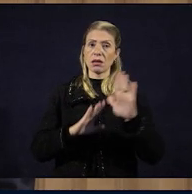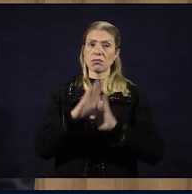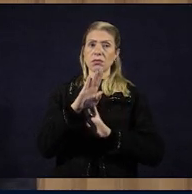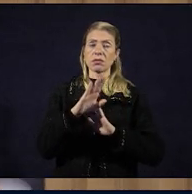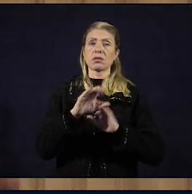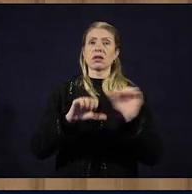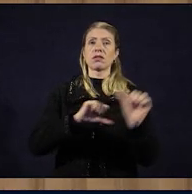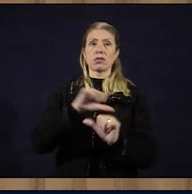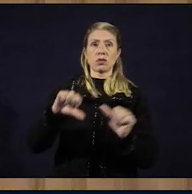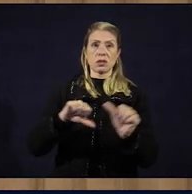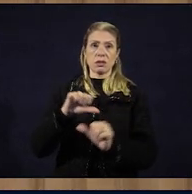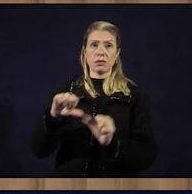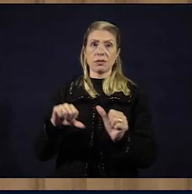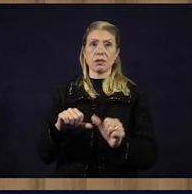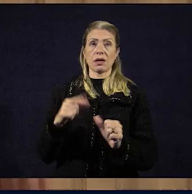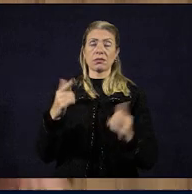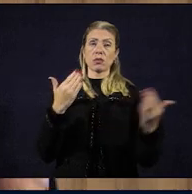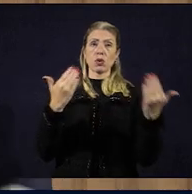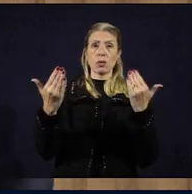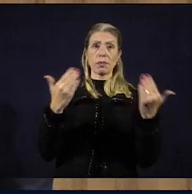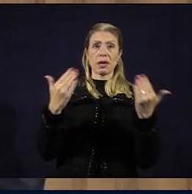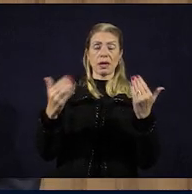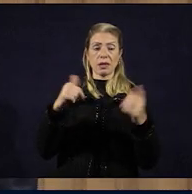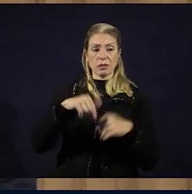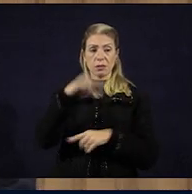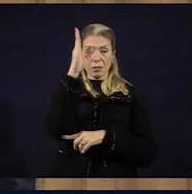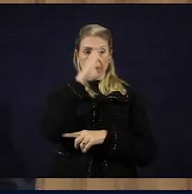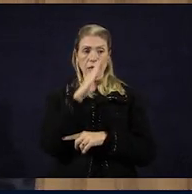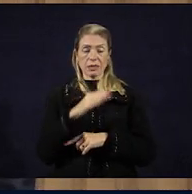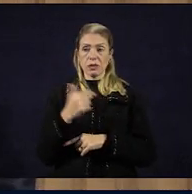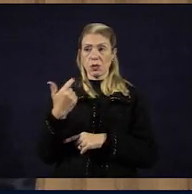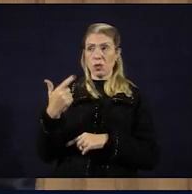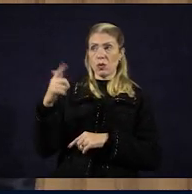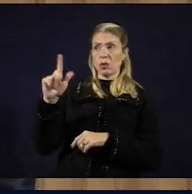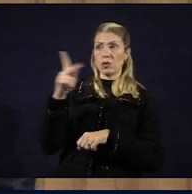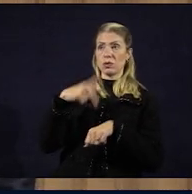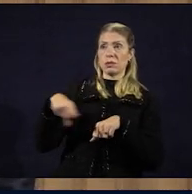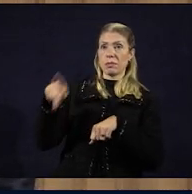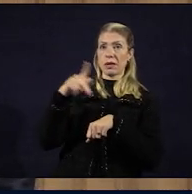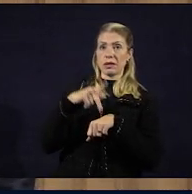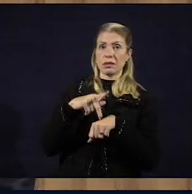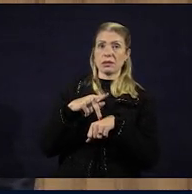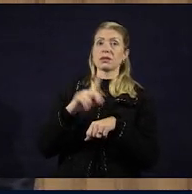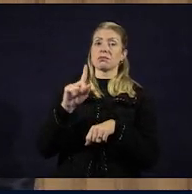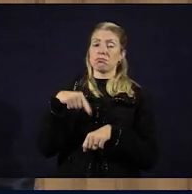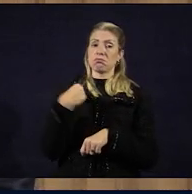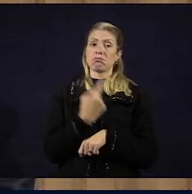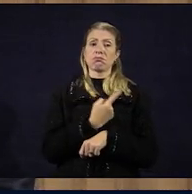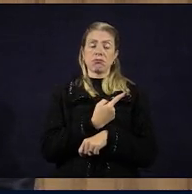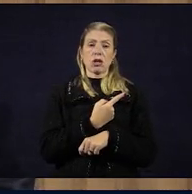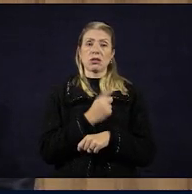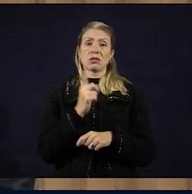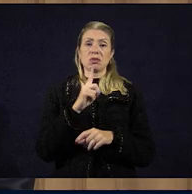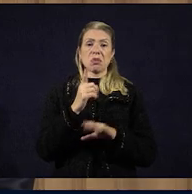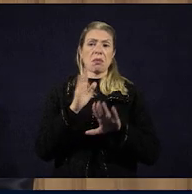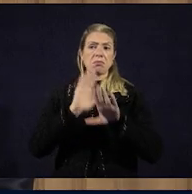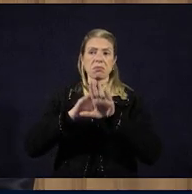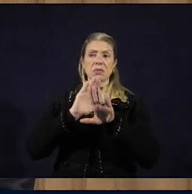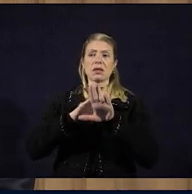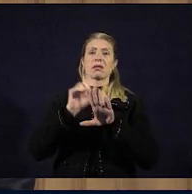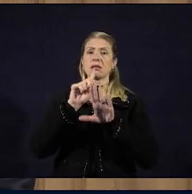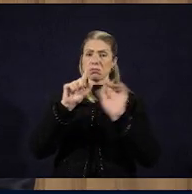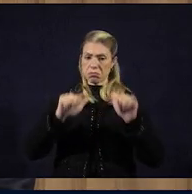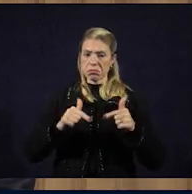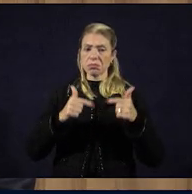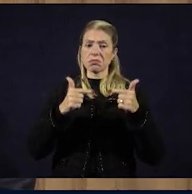e quando a gente compara Brasil com outros países mundo afora a gente não fica nada atrás no setor de telecomunicações hoje em dia pelo